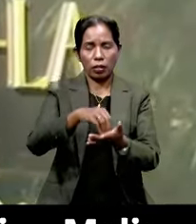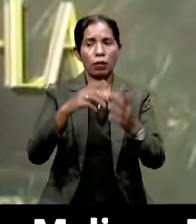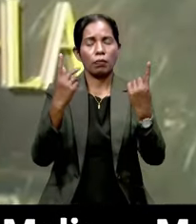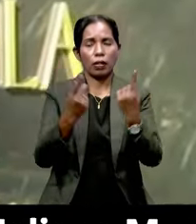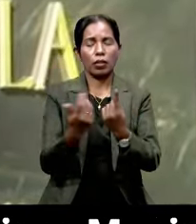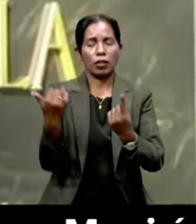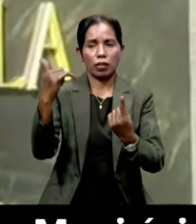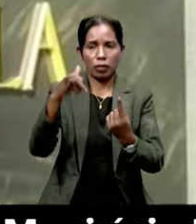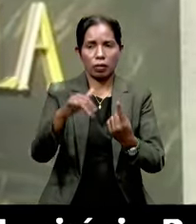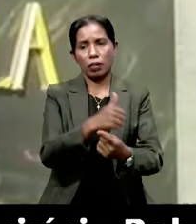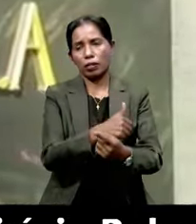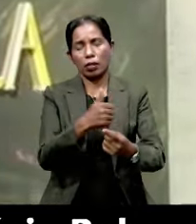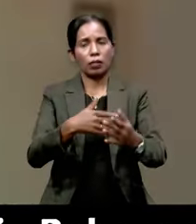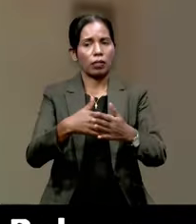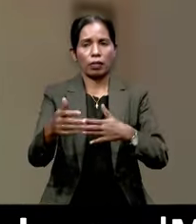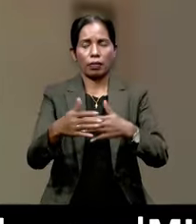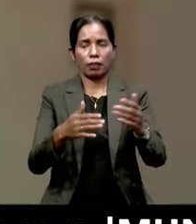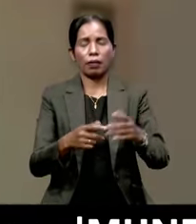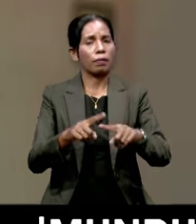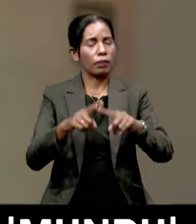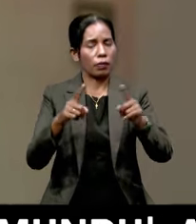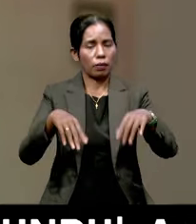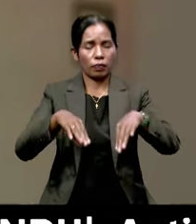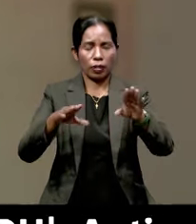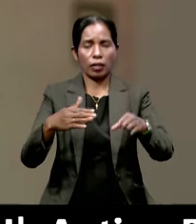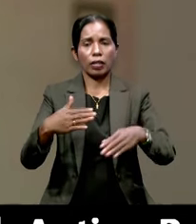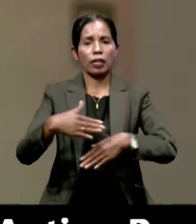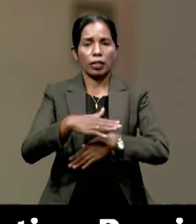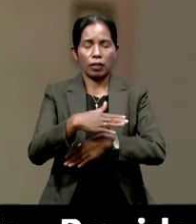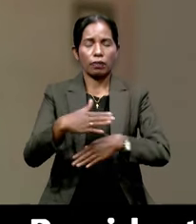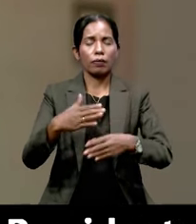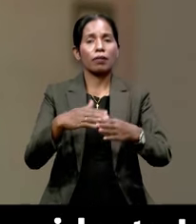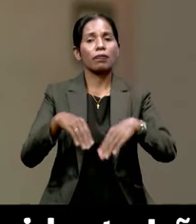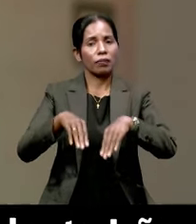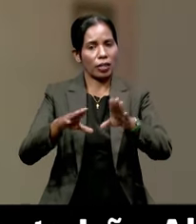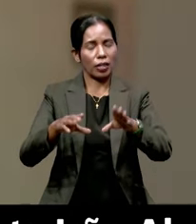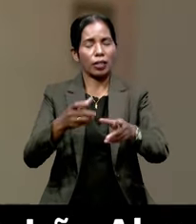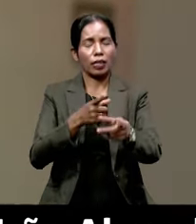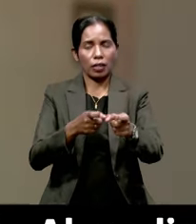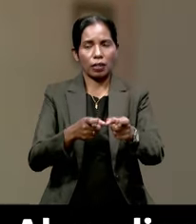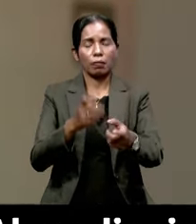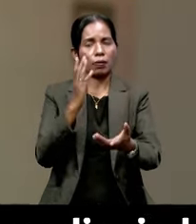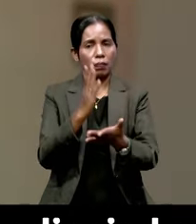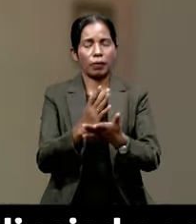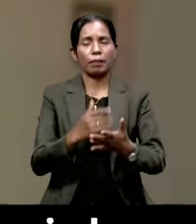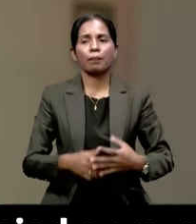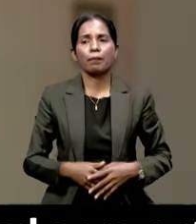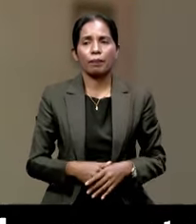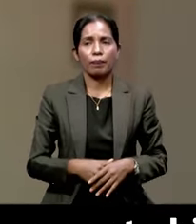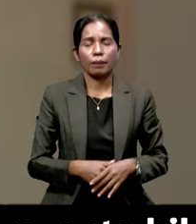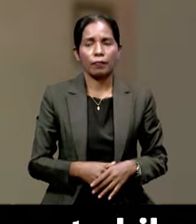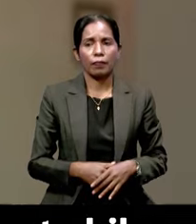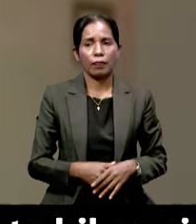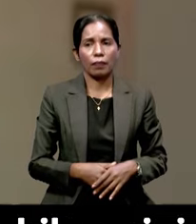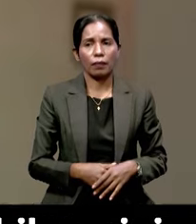e a neva que boa narrande. Mas a faz aquilo, neva avançado, neva prevenção. Believing in that